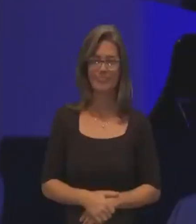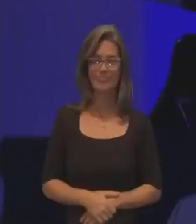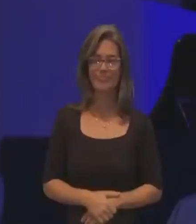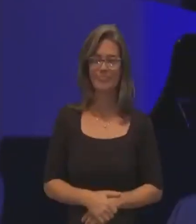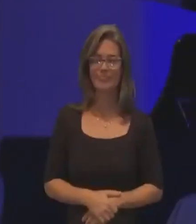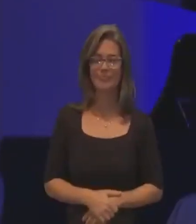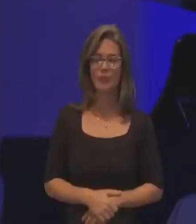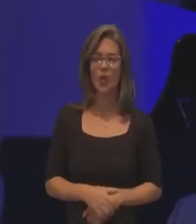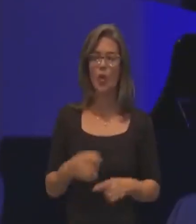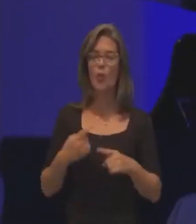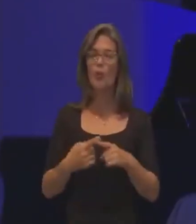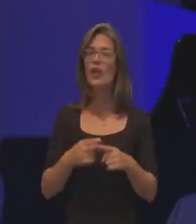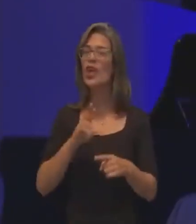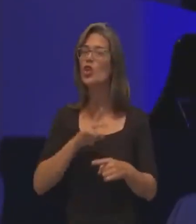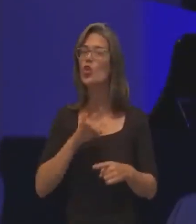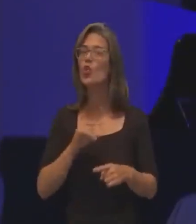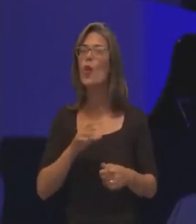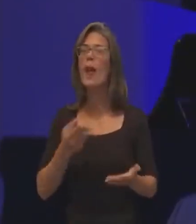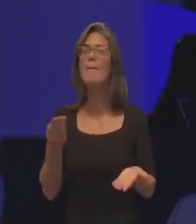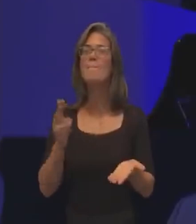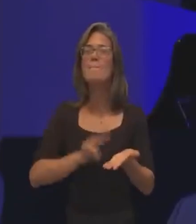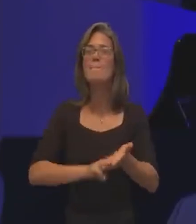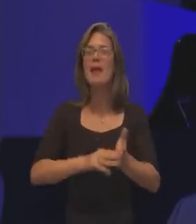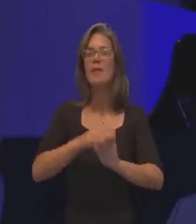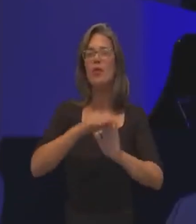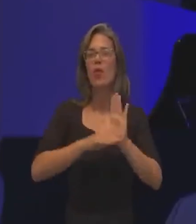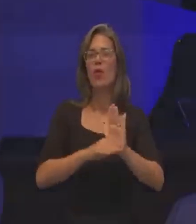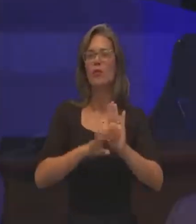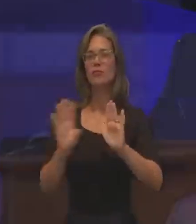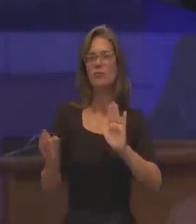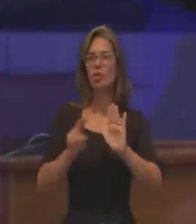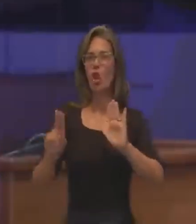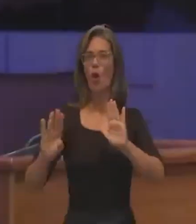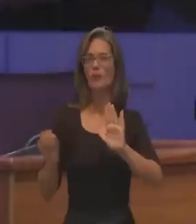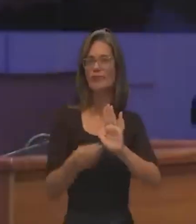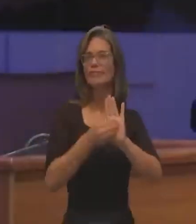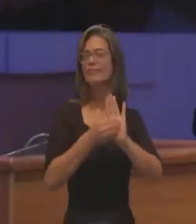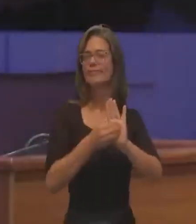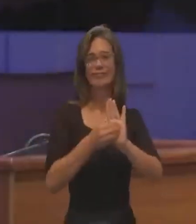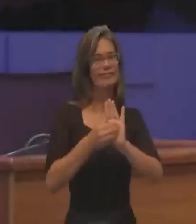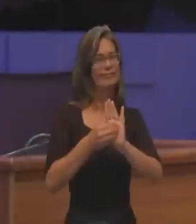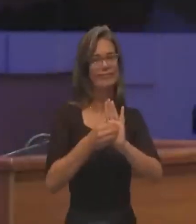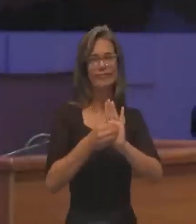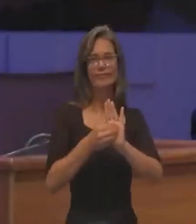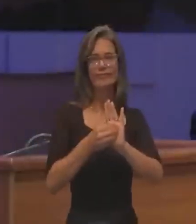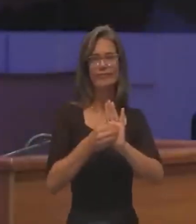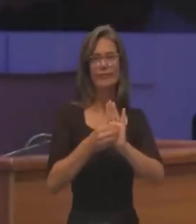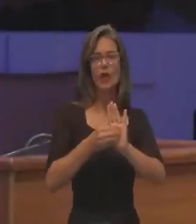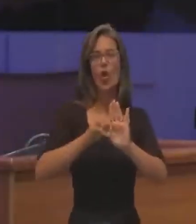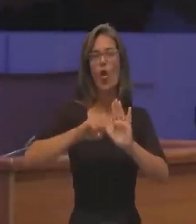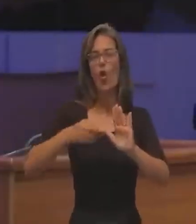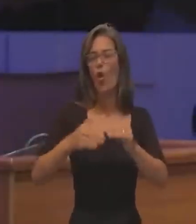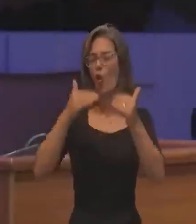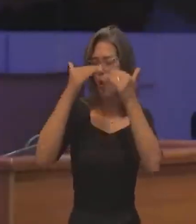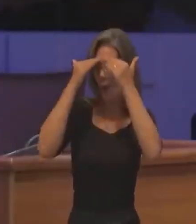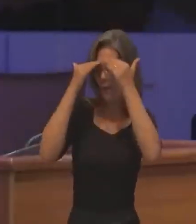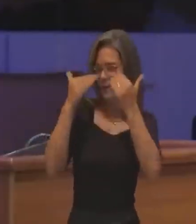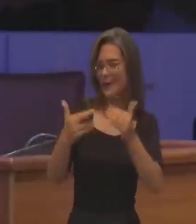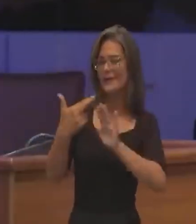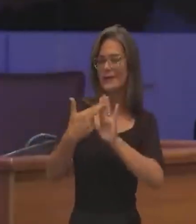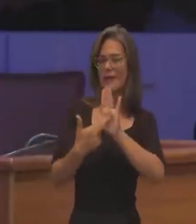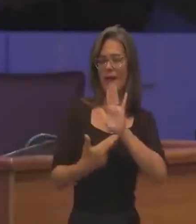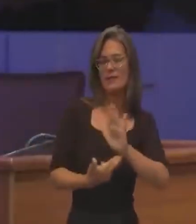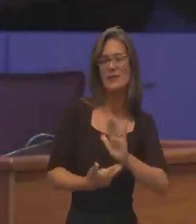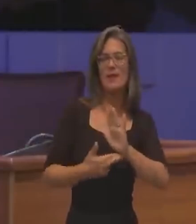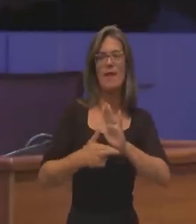Porque não é sobre estar no rol de membros, porque não é sobre simplesmente seguir os preceitos ou normas